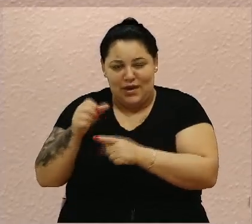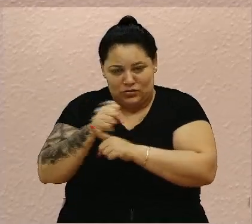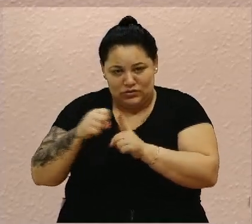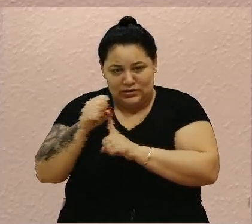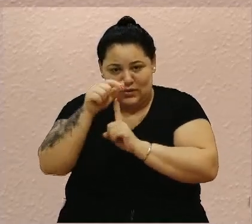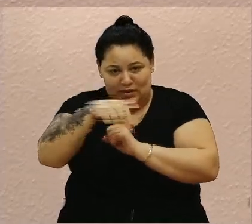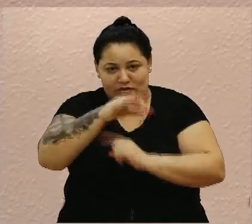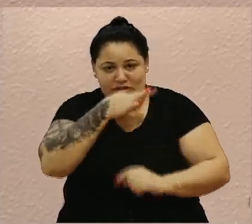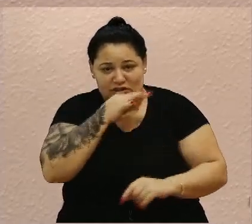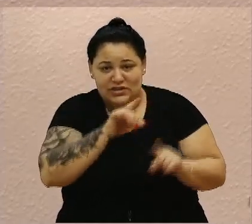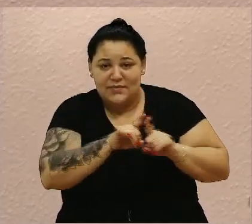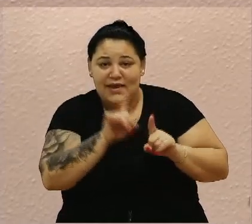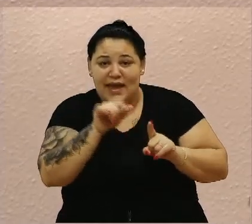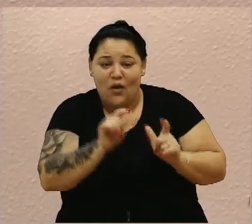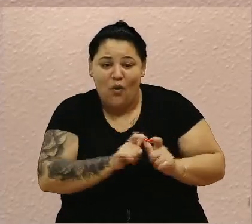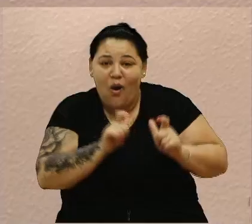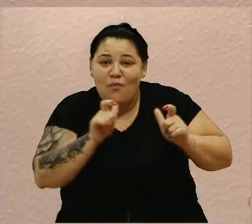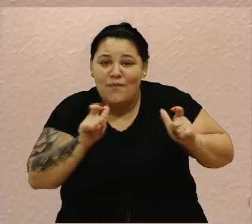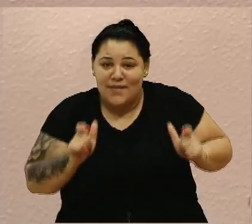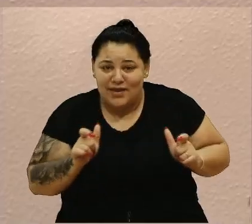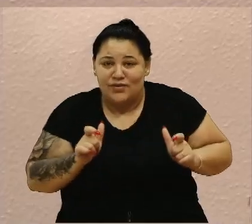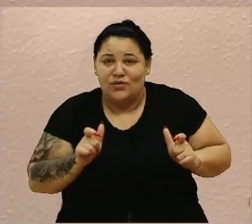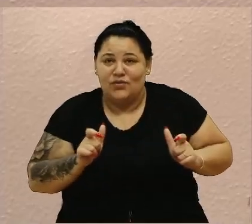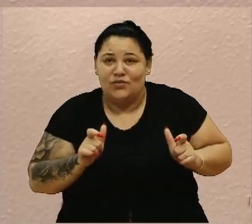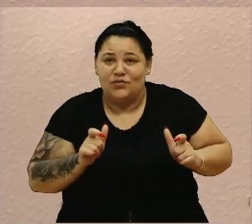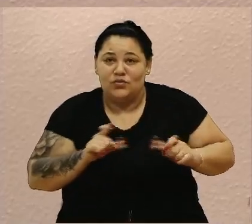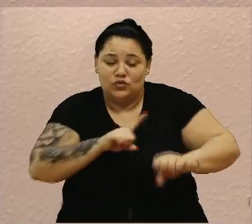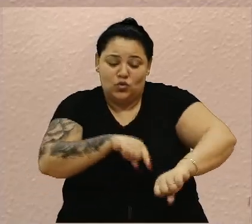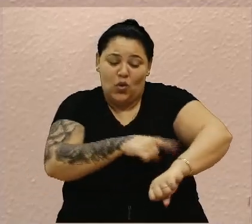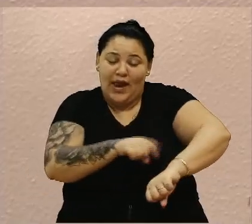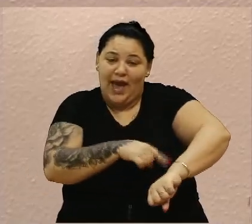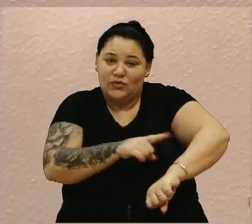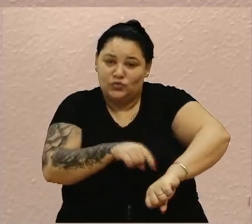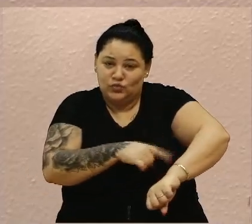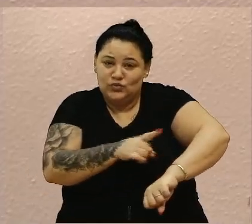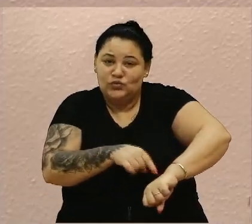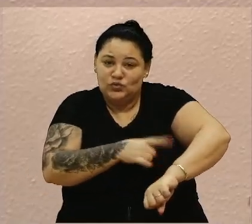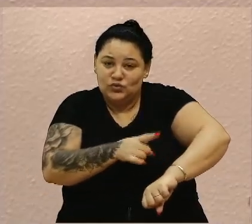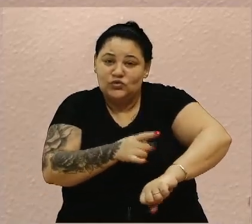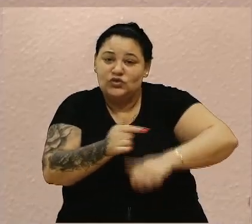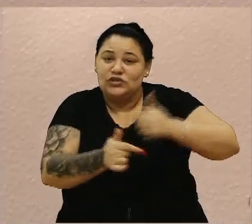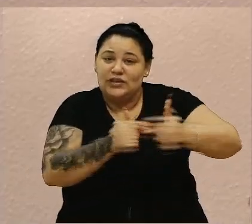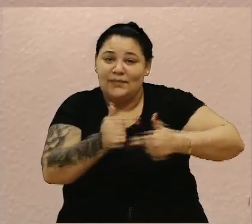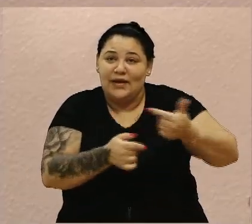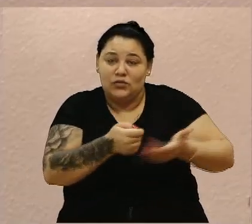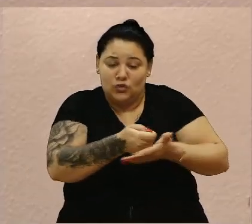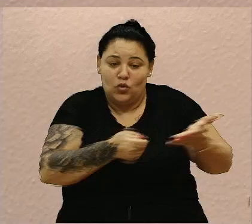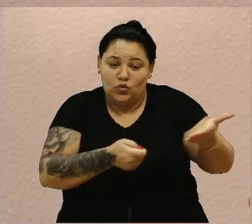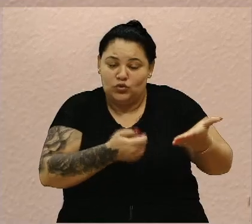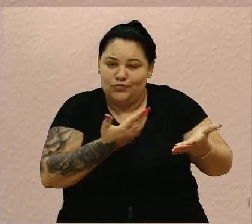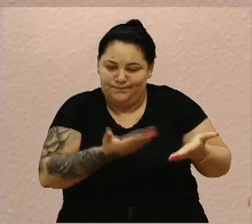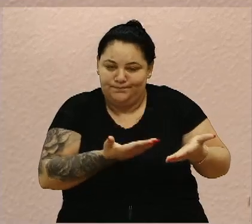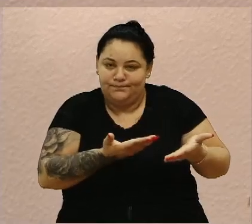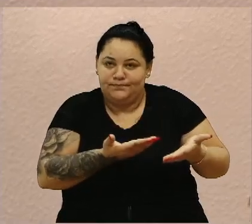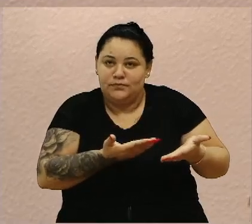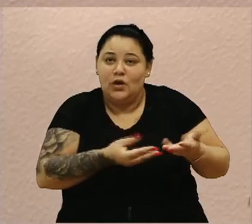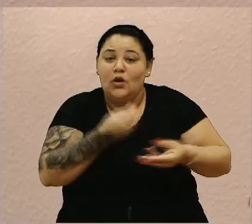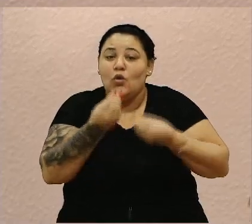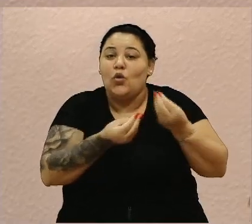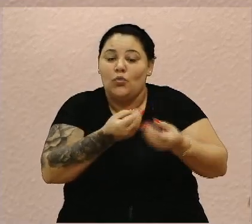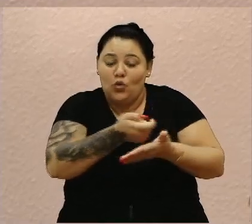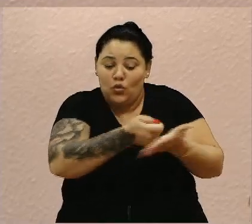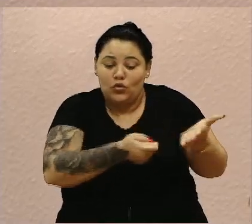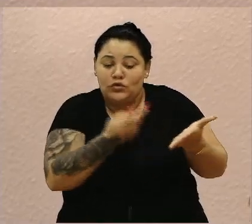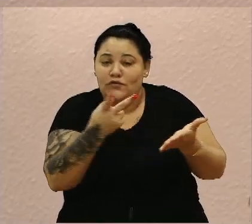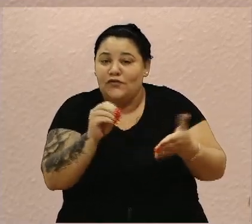cidade, que é a ampliação da jornada, da jornada de trabalho nos concursos, né? Então, com os concursos de 20